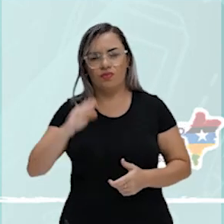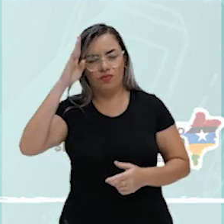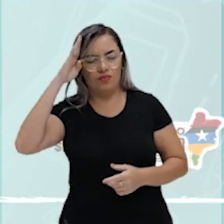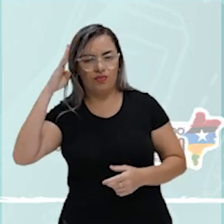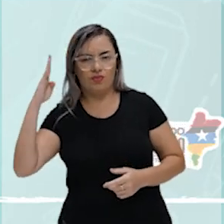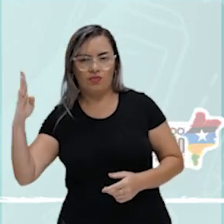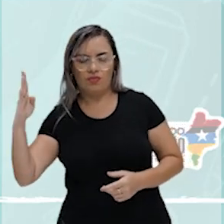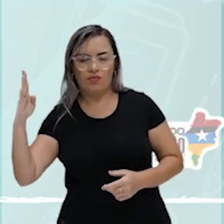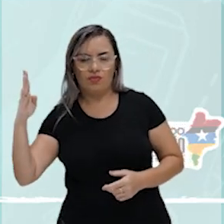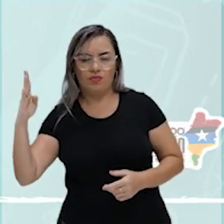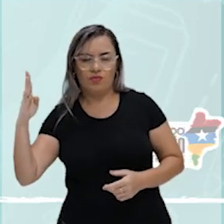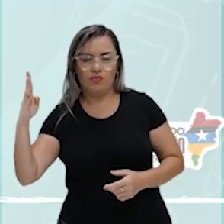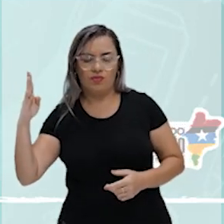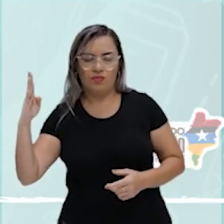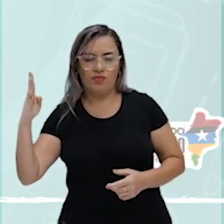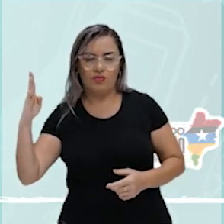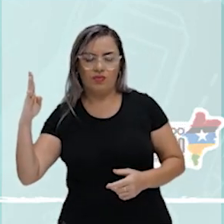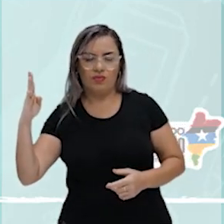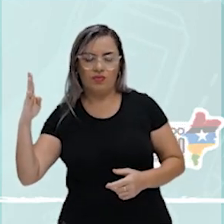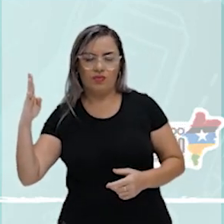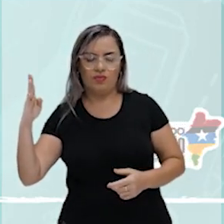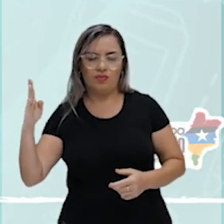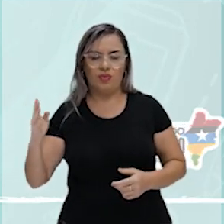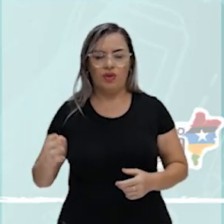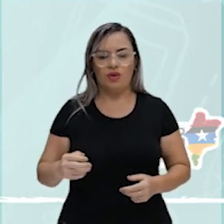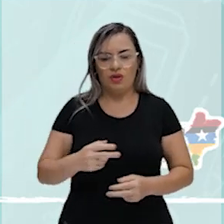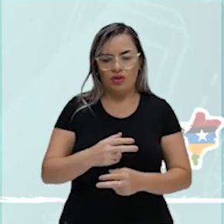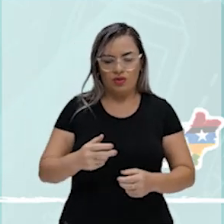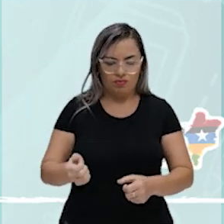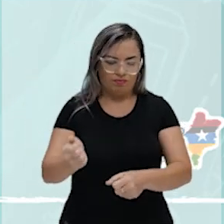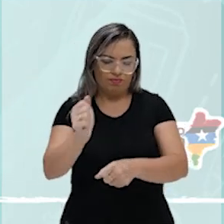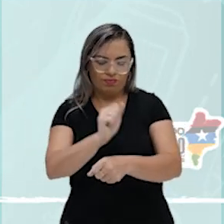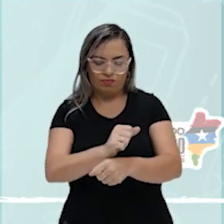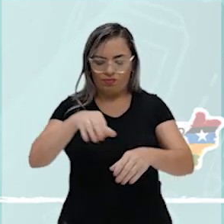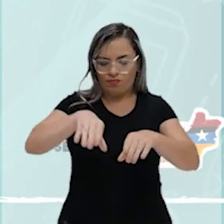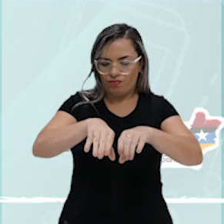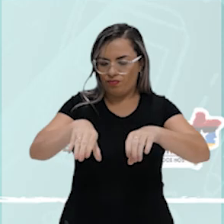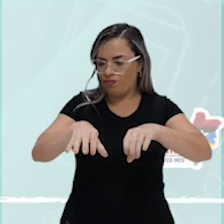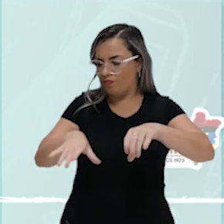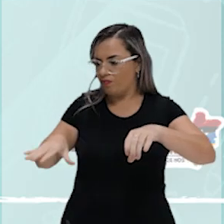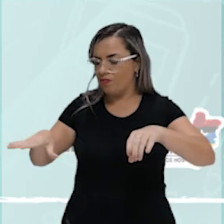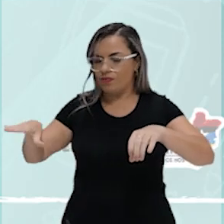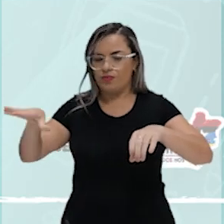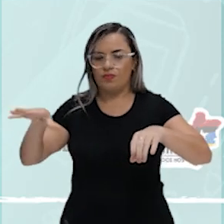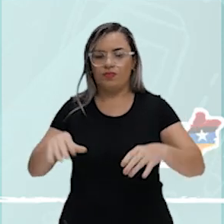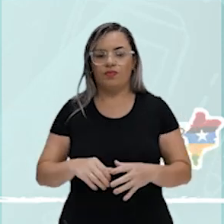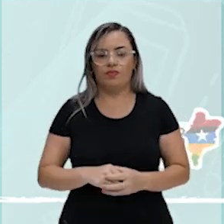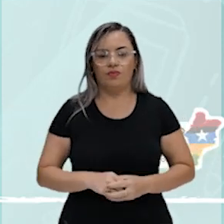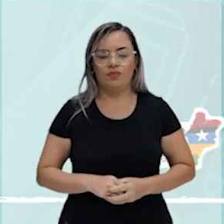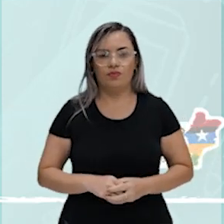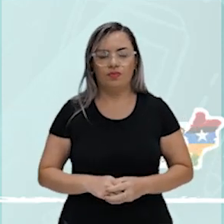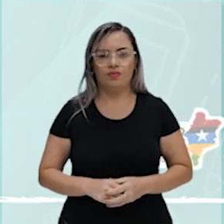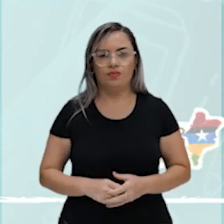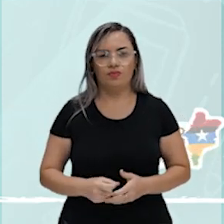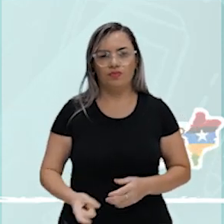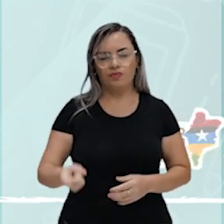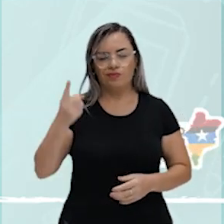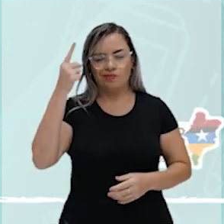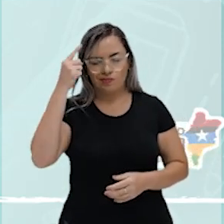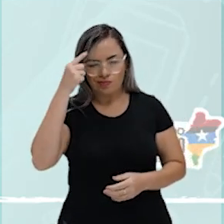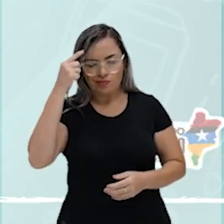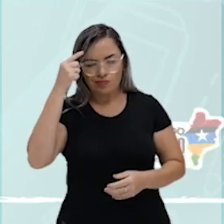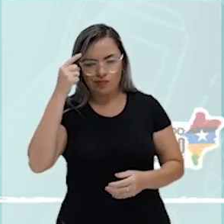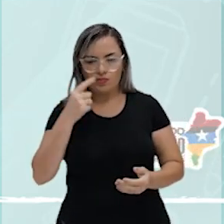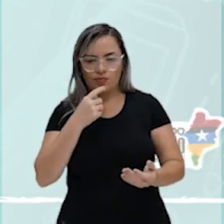principalmente pelo escapamento de veículos. Pessoal, vamos imaginar o seguinte: lá no nosso sangue existe